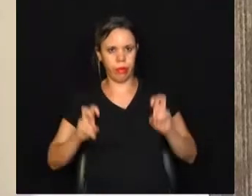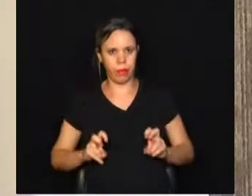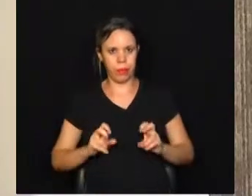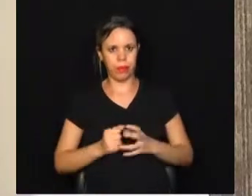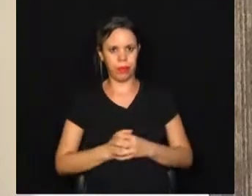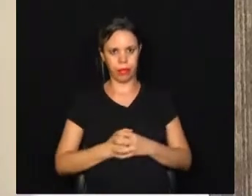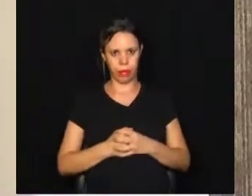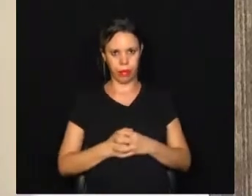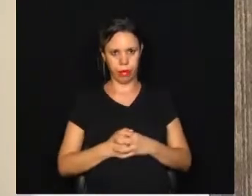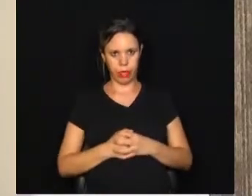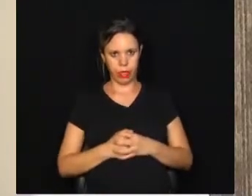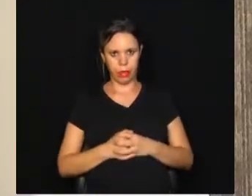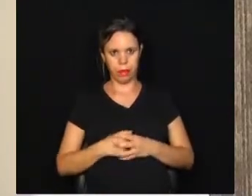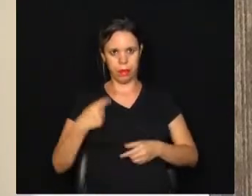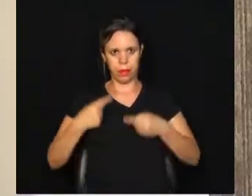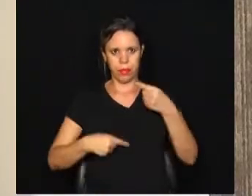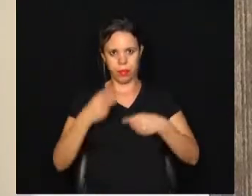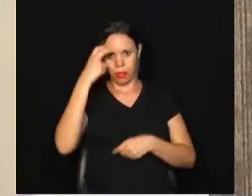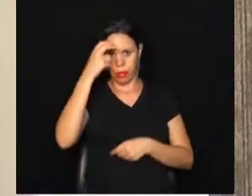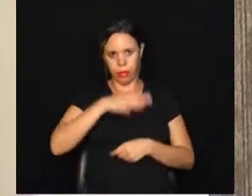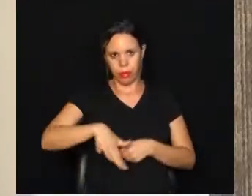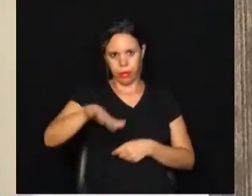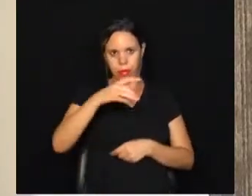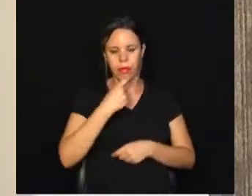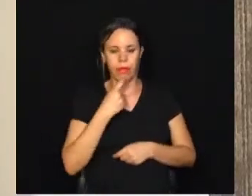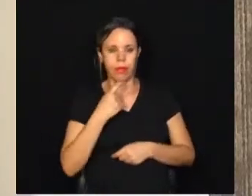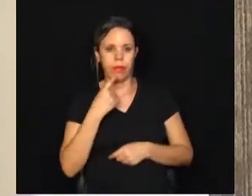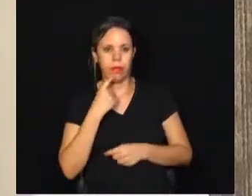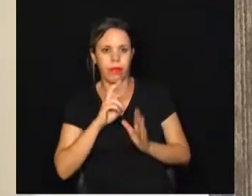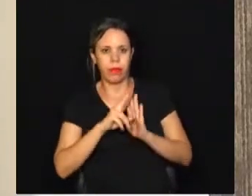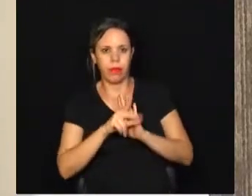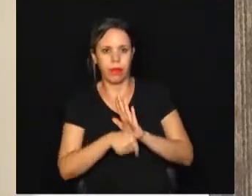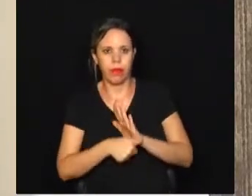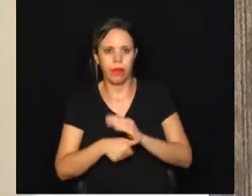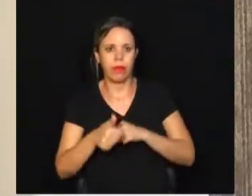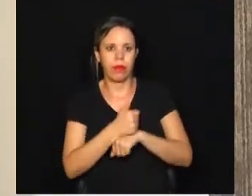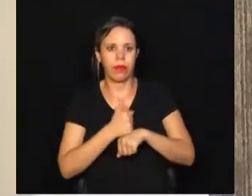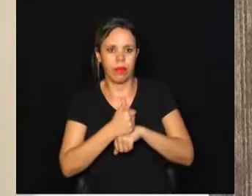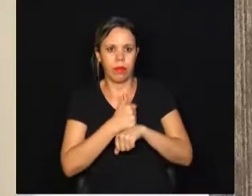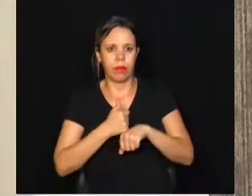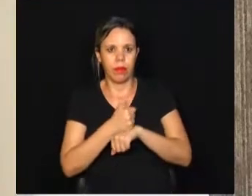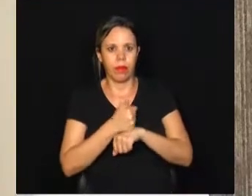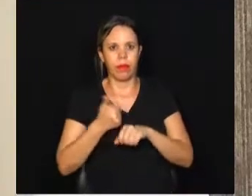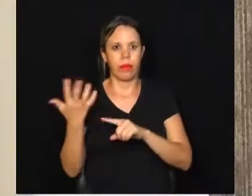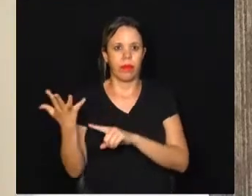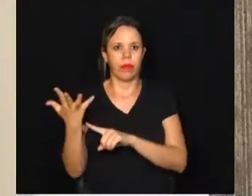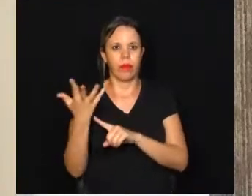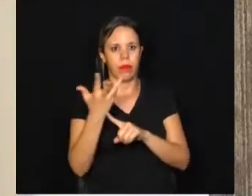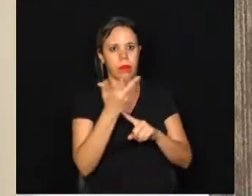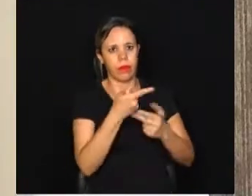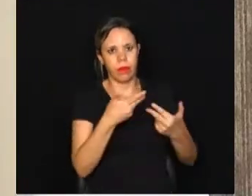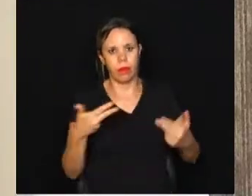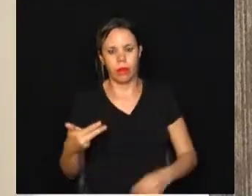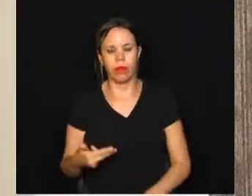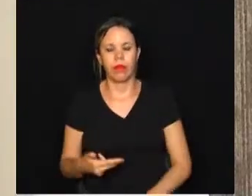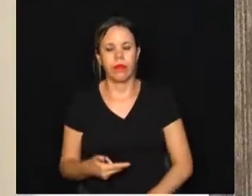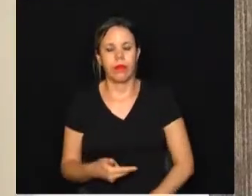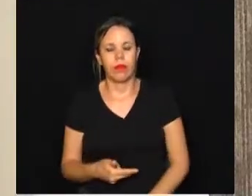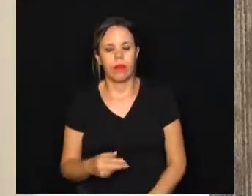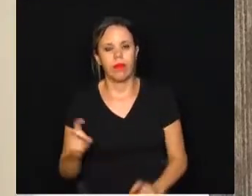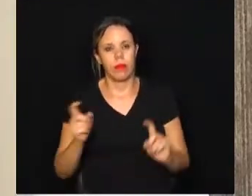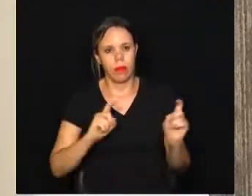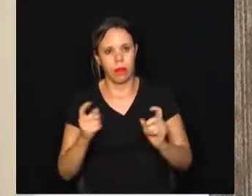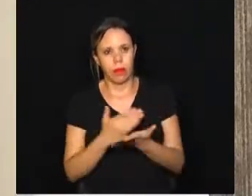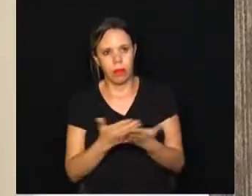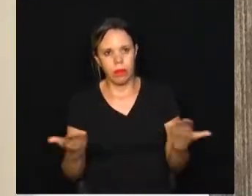da política cultural aqui em Campinas e vai ter vários especialistas em artes cênicas. Essa reunião começa agora,